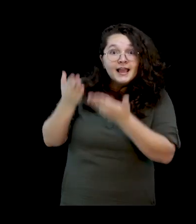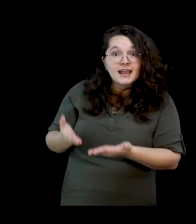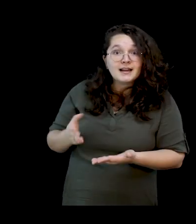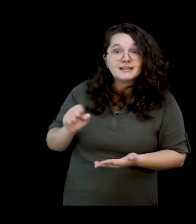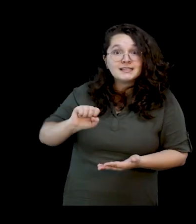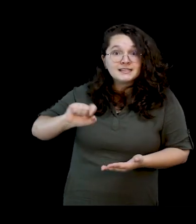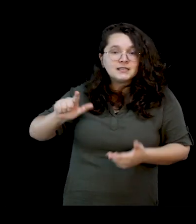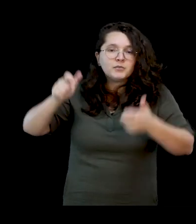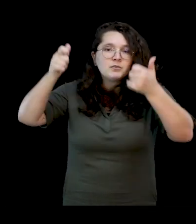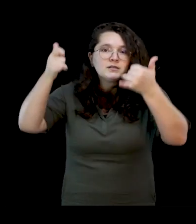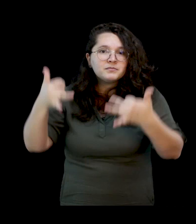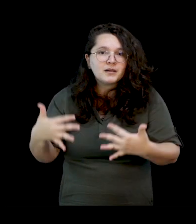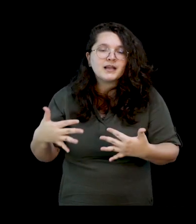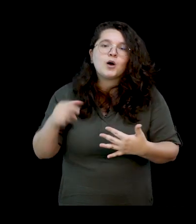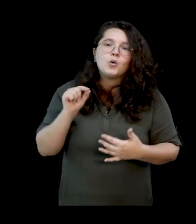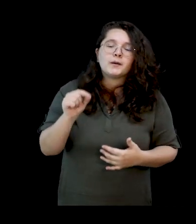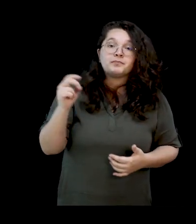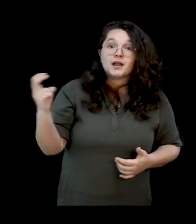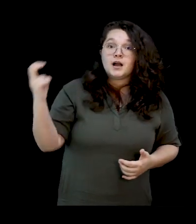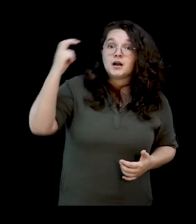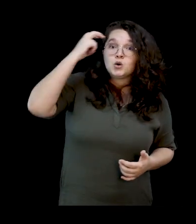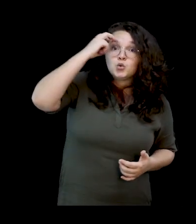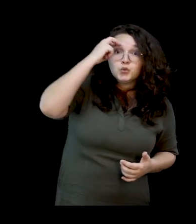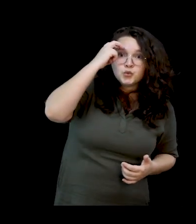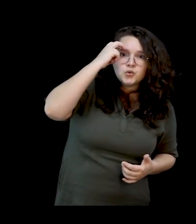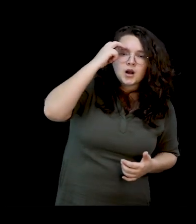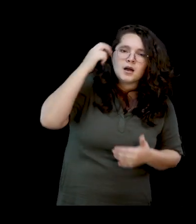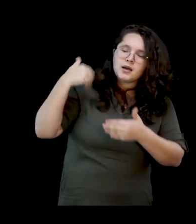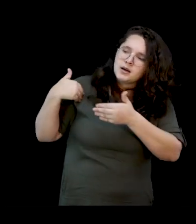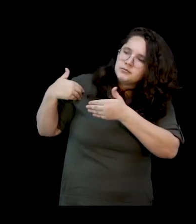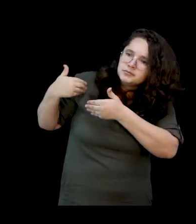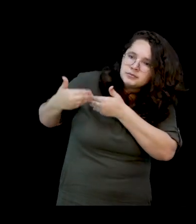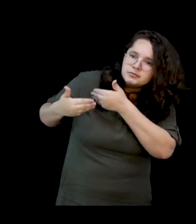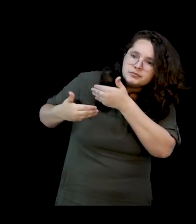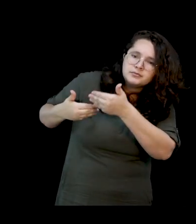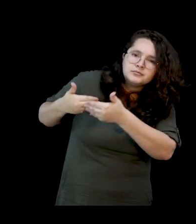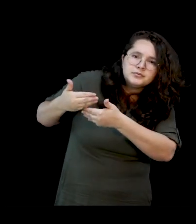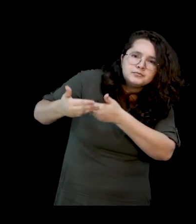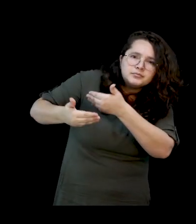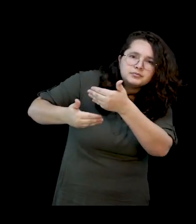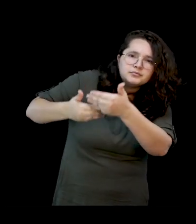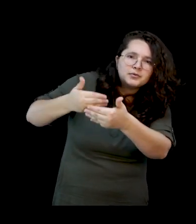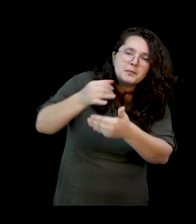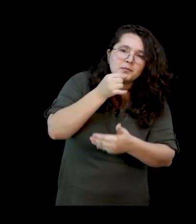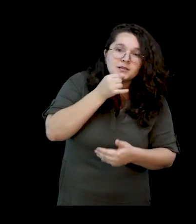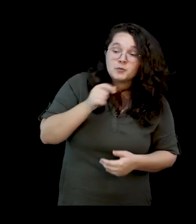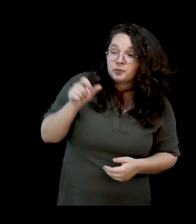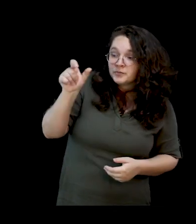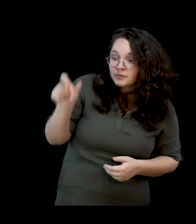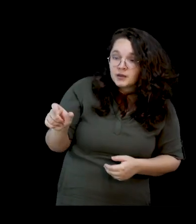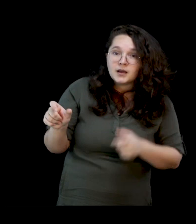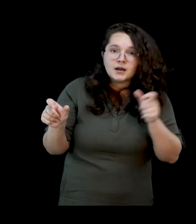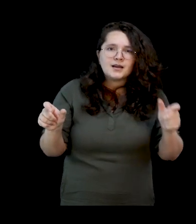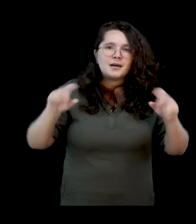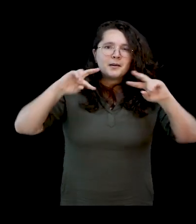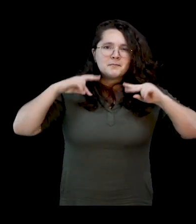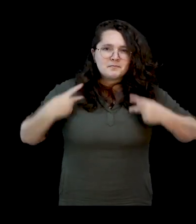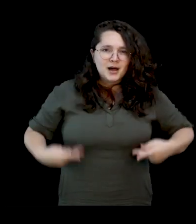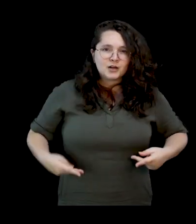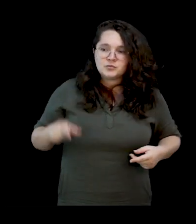é criada nesse movimento, nesse percurso do sujeito para os outros